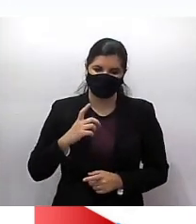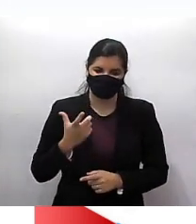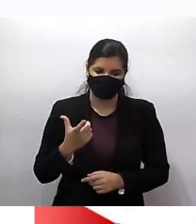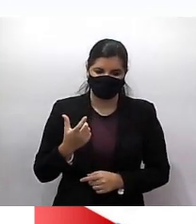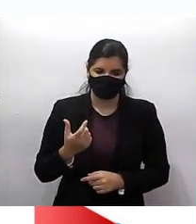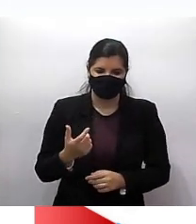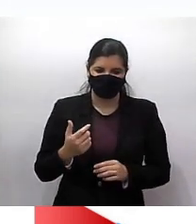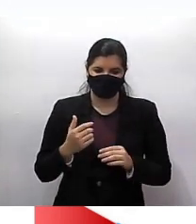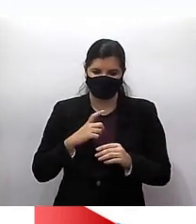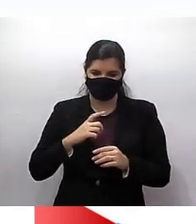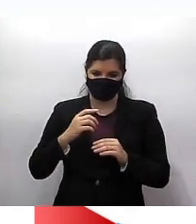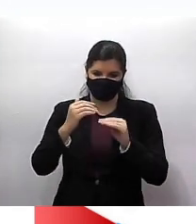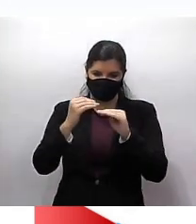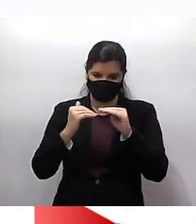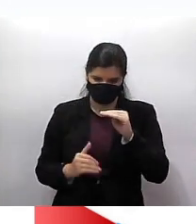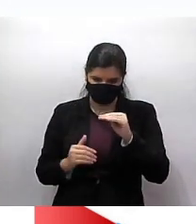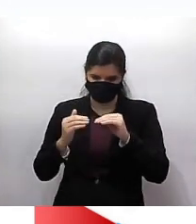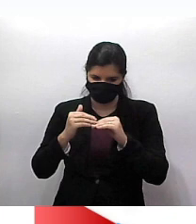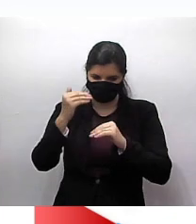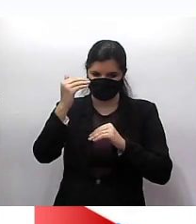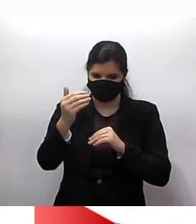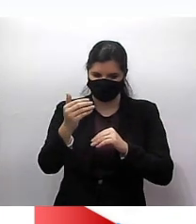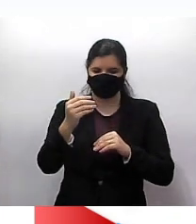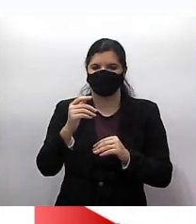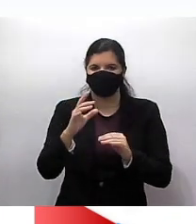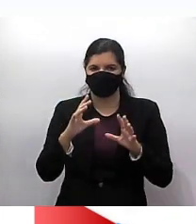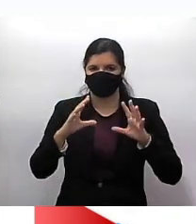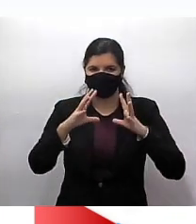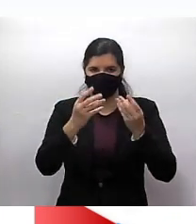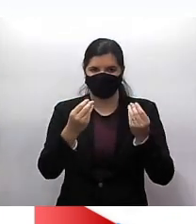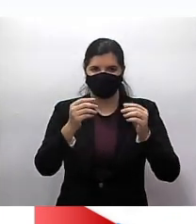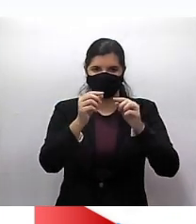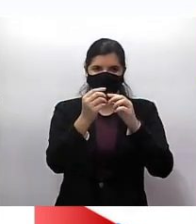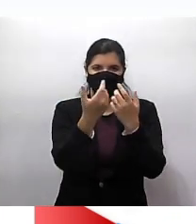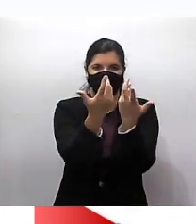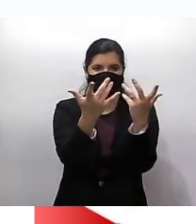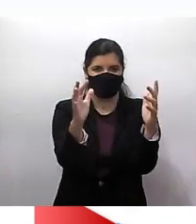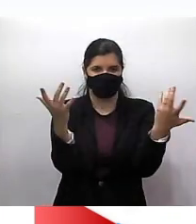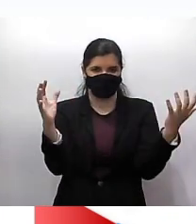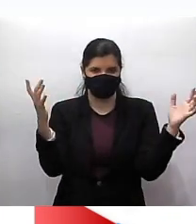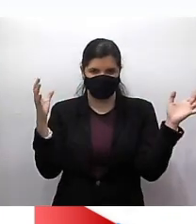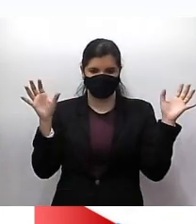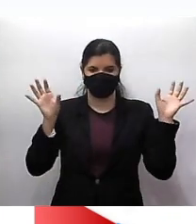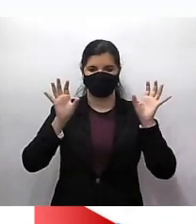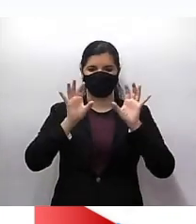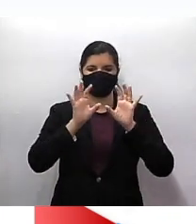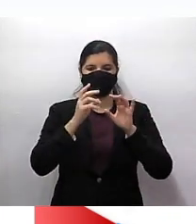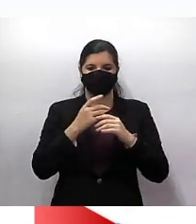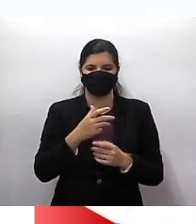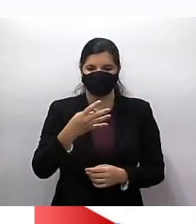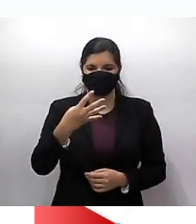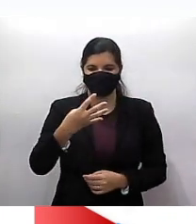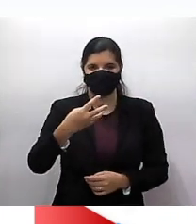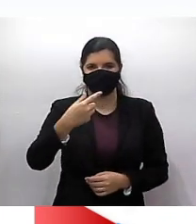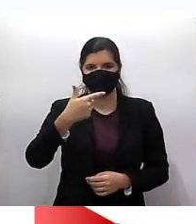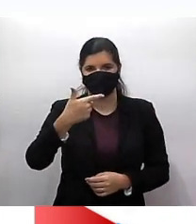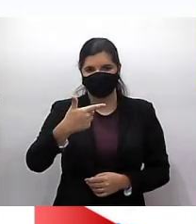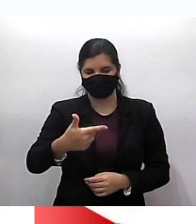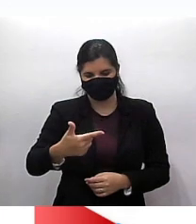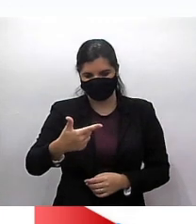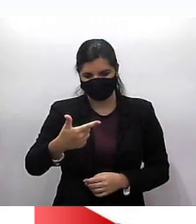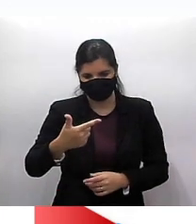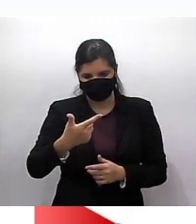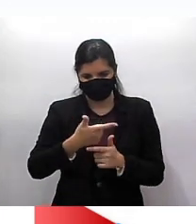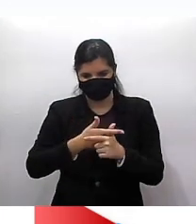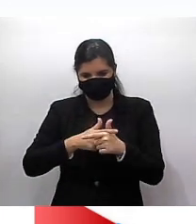vendo, e tem o valor que está acima, é no contorno inteiro, tá? Então vamos lá. 42 dividido, que é